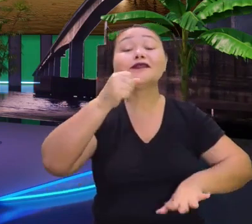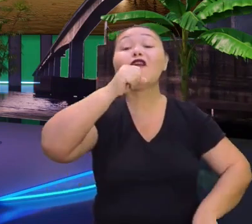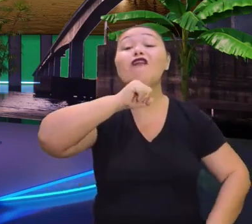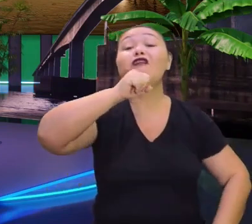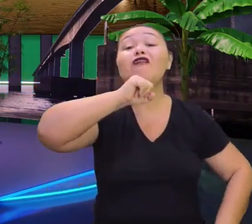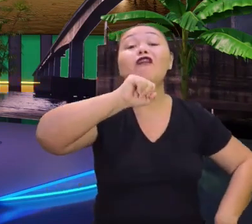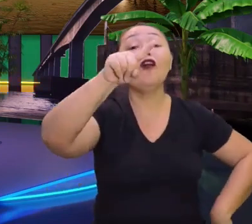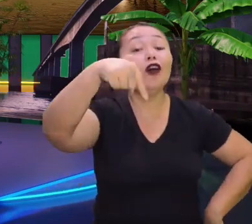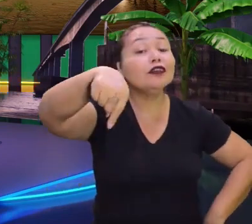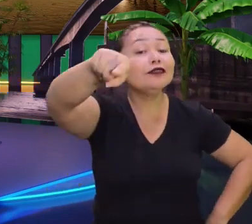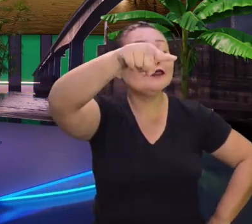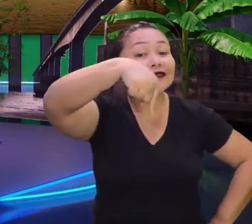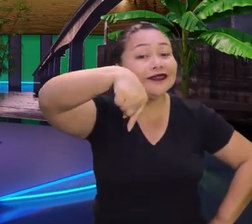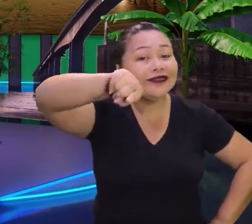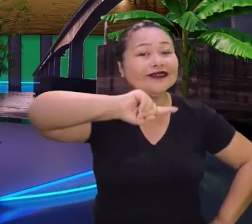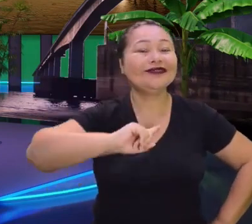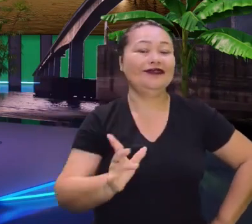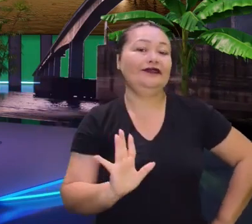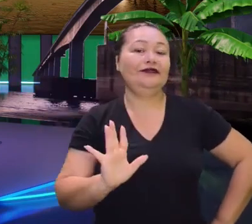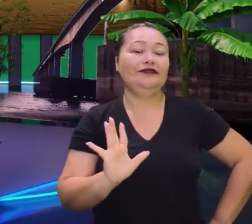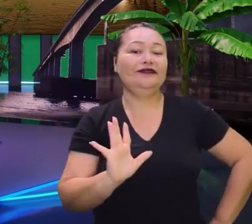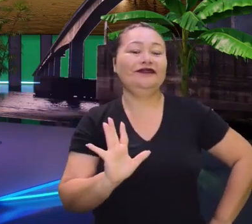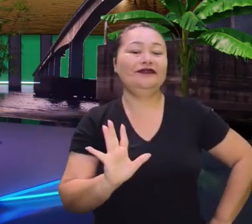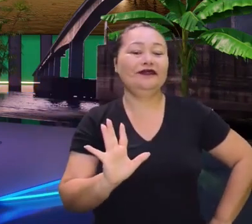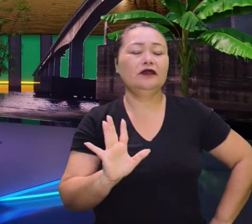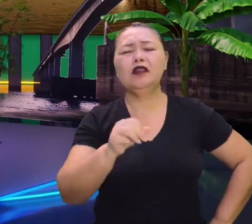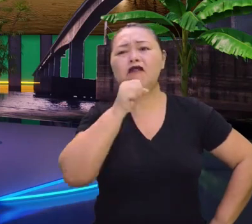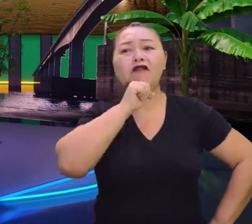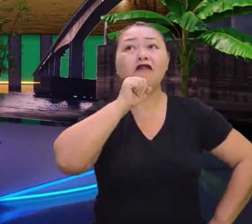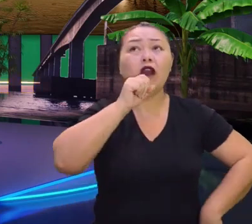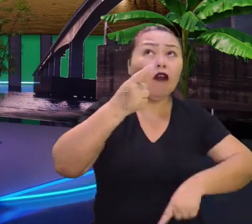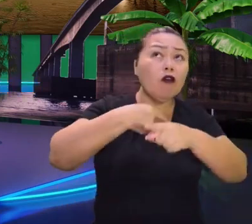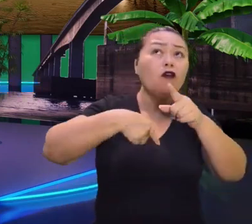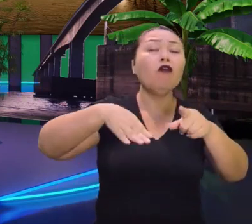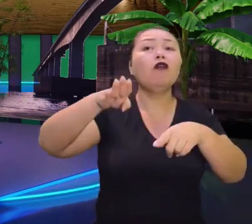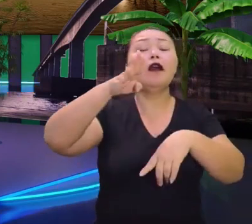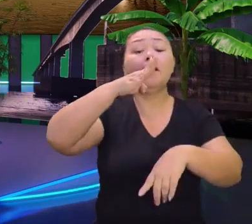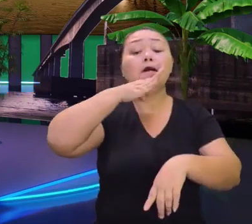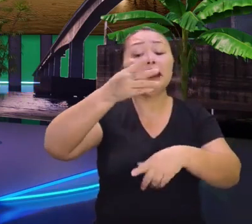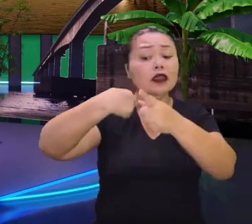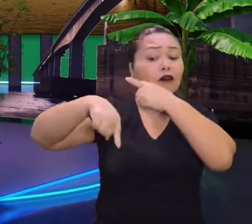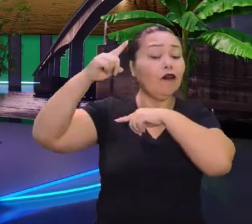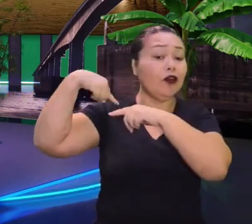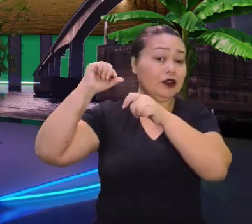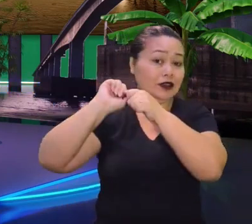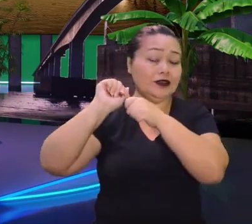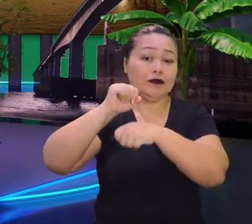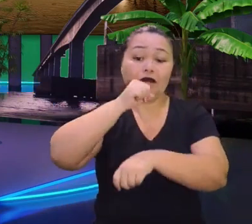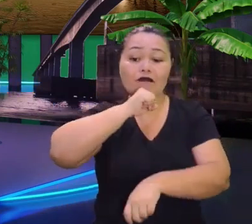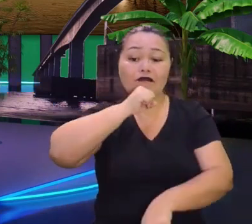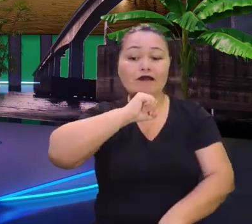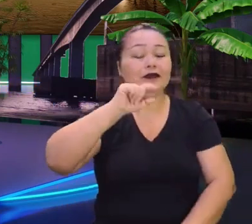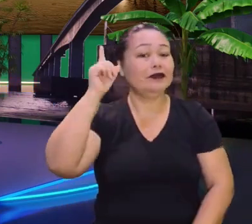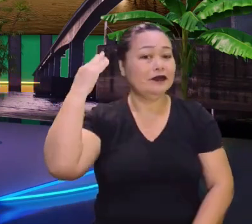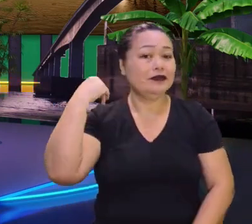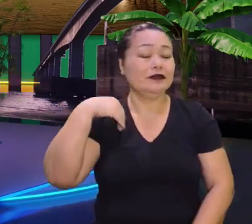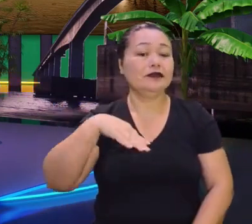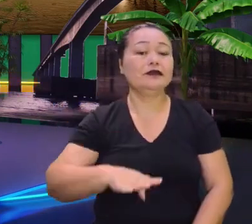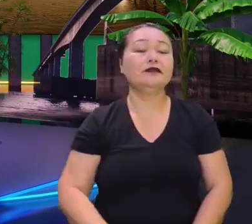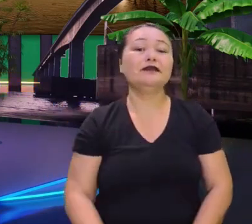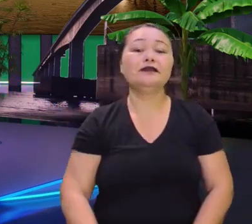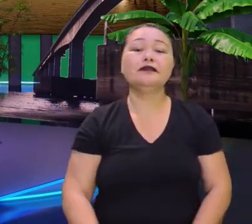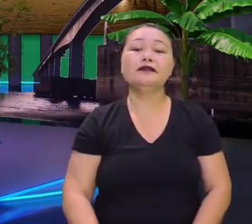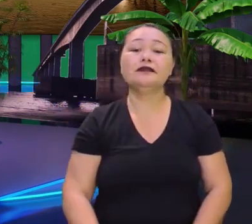dos avós deles. Galera. Às vezes nem são os avós, são bisavós. Isso mesmo. É isso? Muito